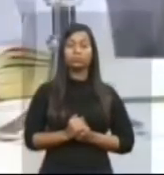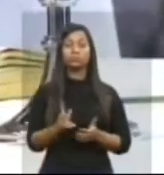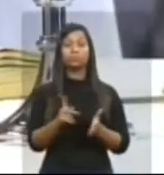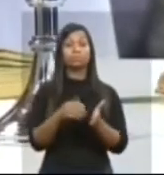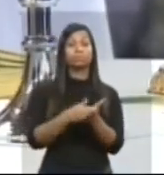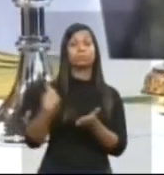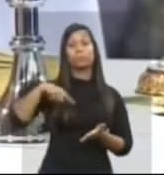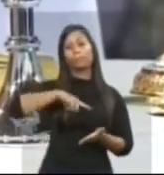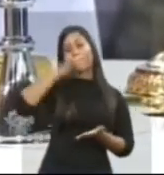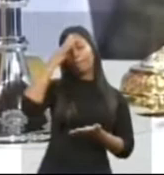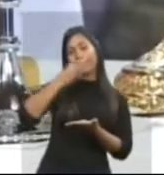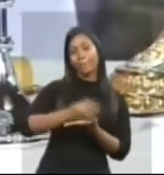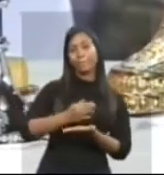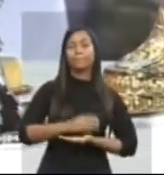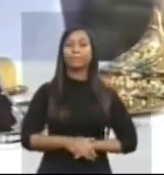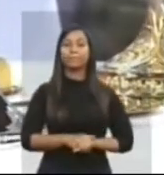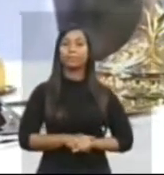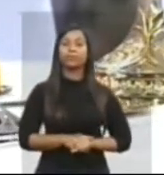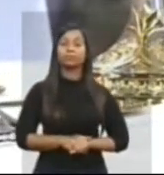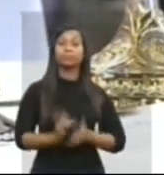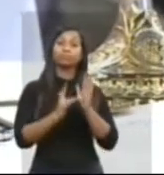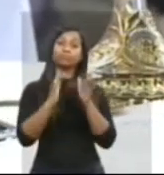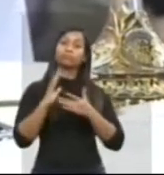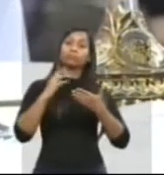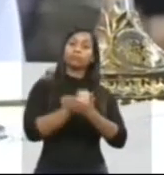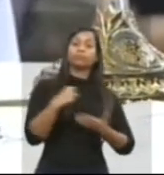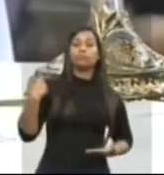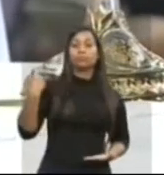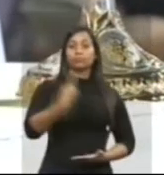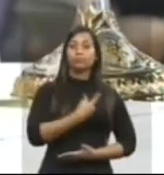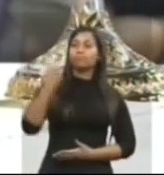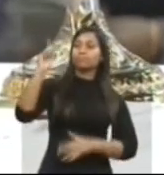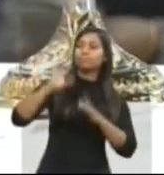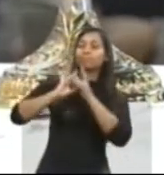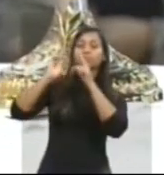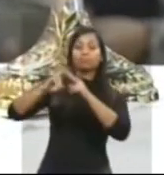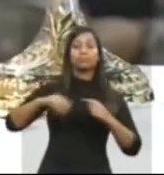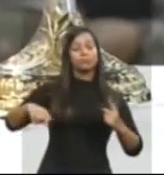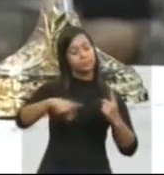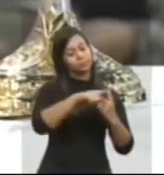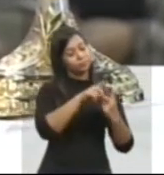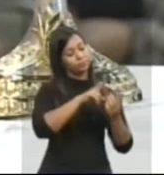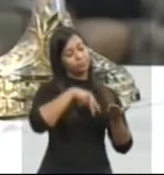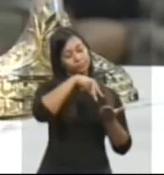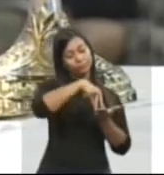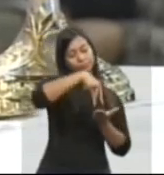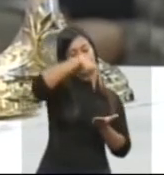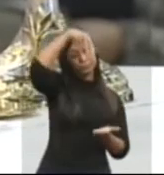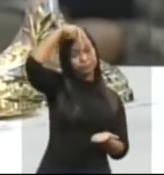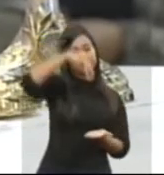Eis o mistério da fé. Salvador do mundo, salvai-nos. Vós que